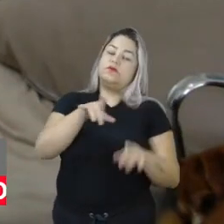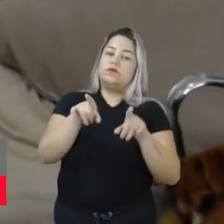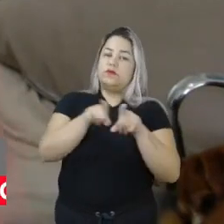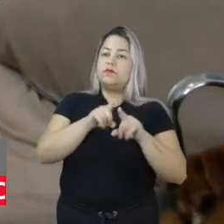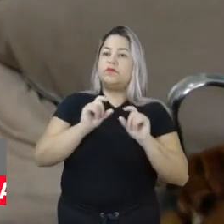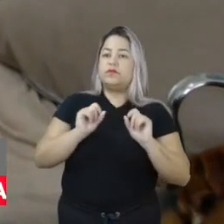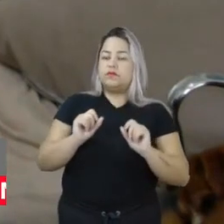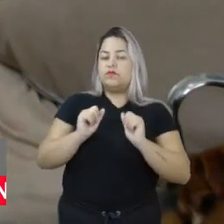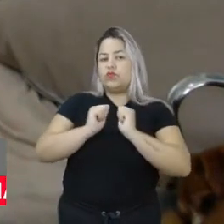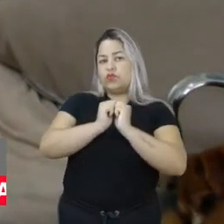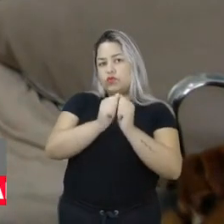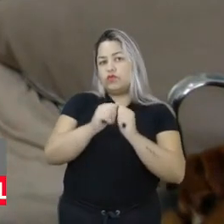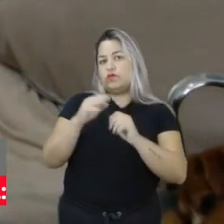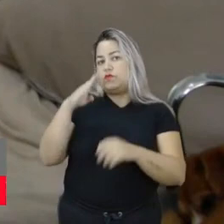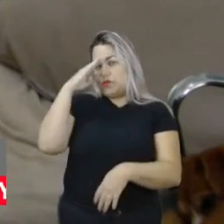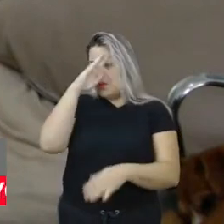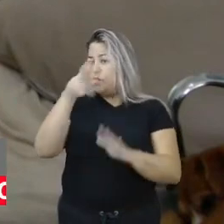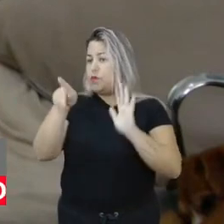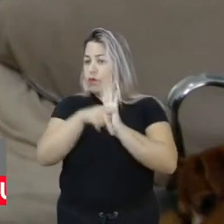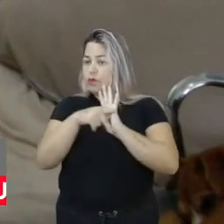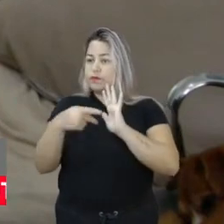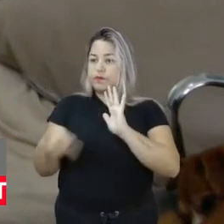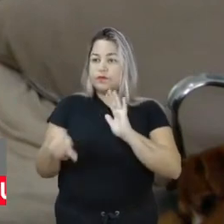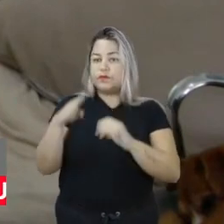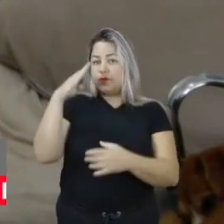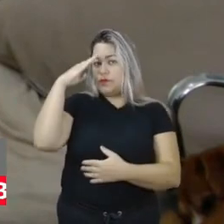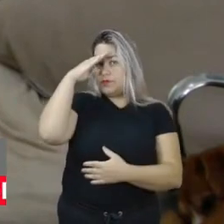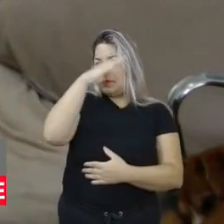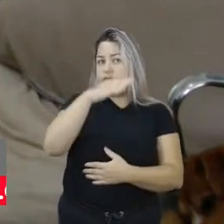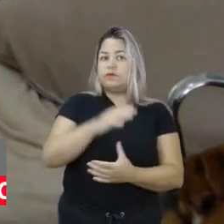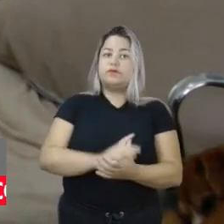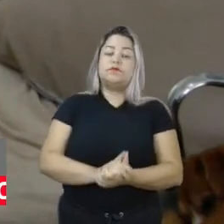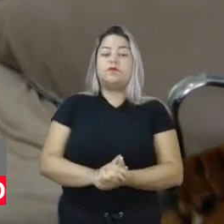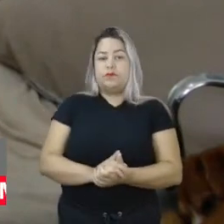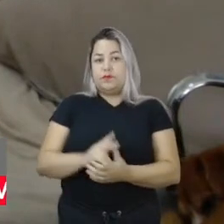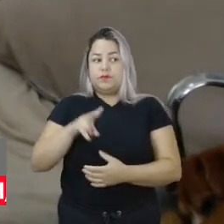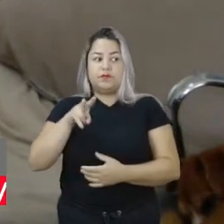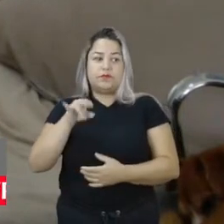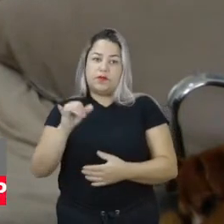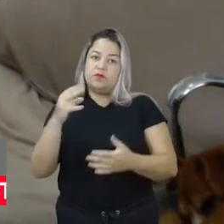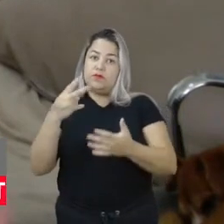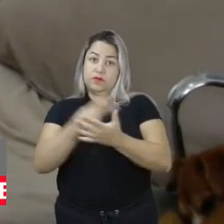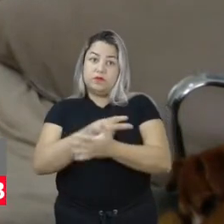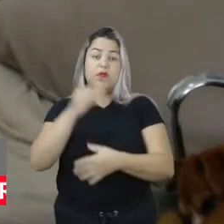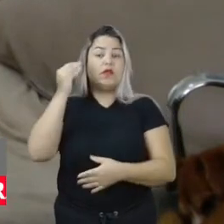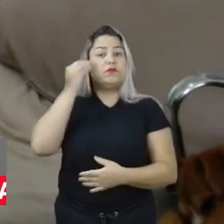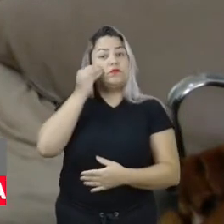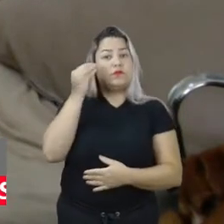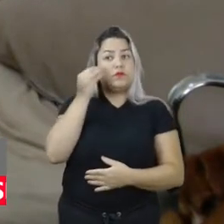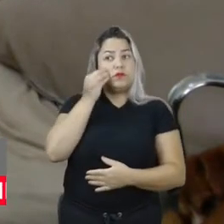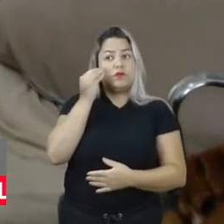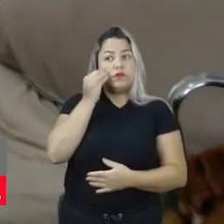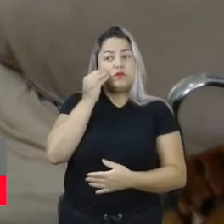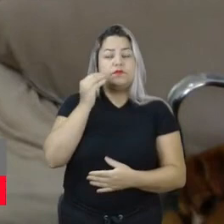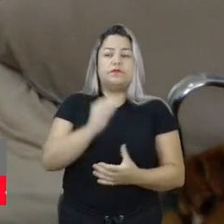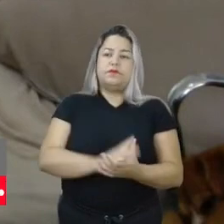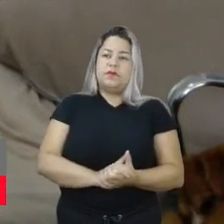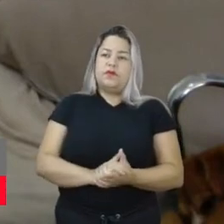entorno do Bolsonaro e do próprio Bolsonaro. Então, esse é mais um tiro que vai sair pela culatra, essa tentativa aí